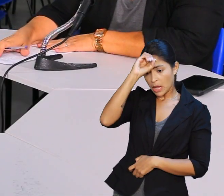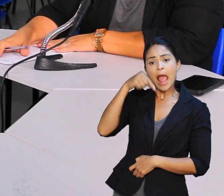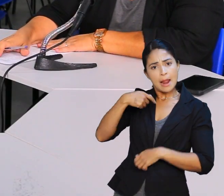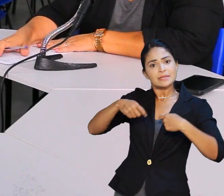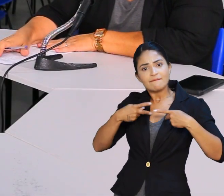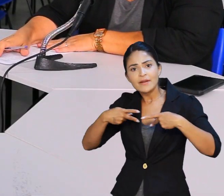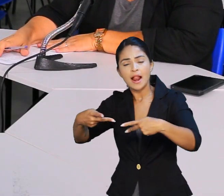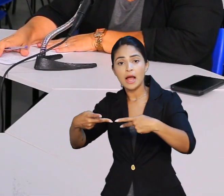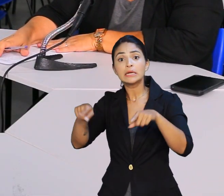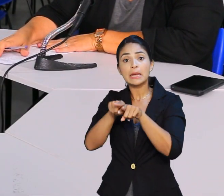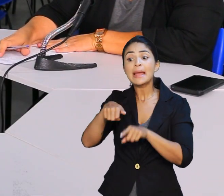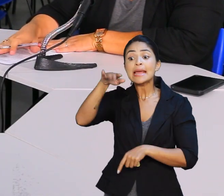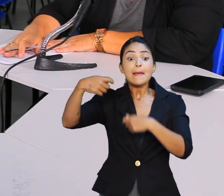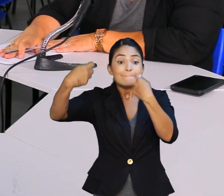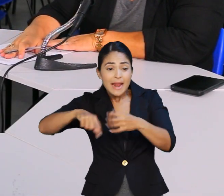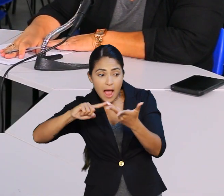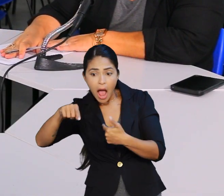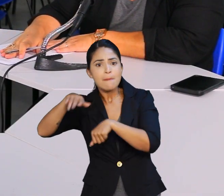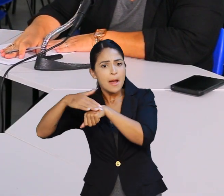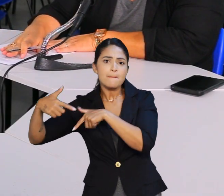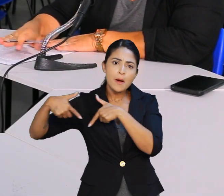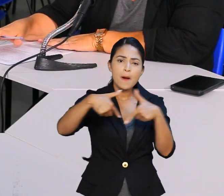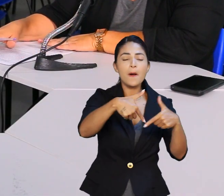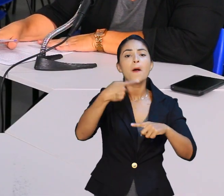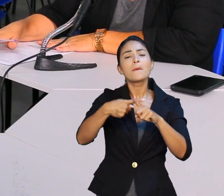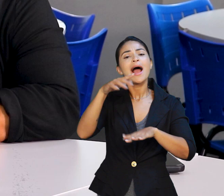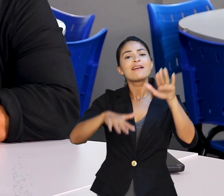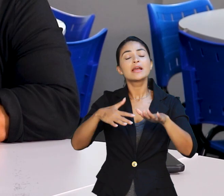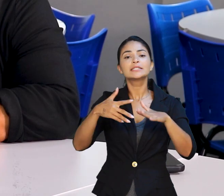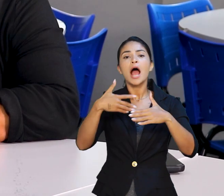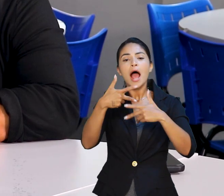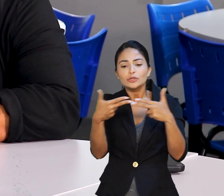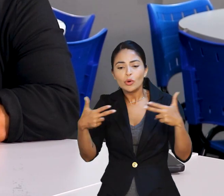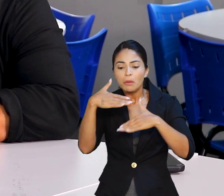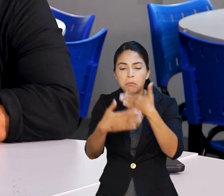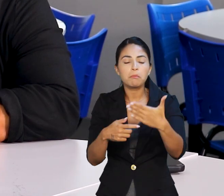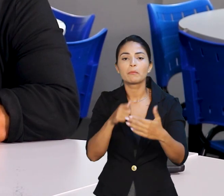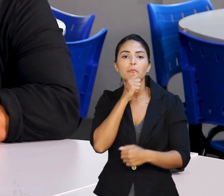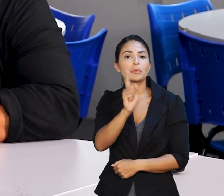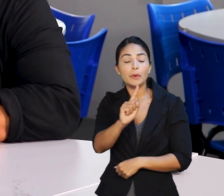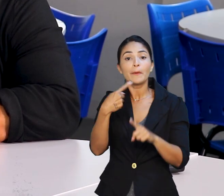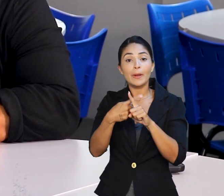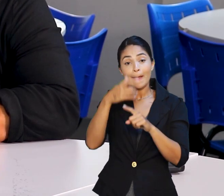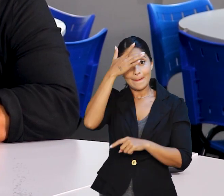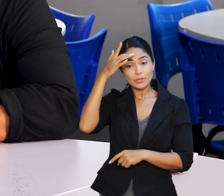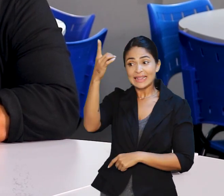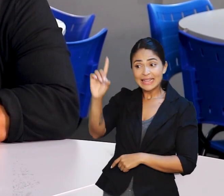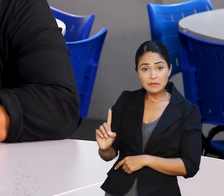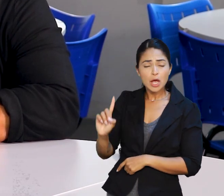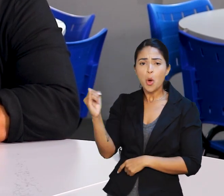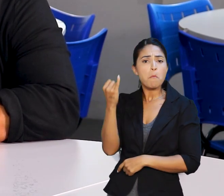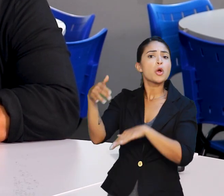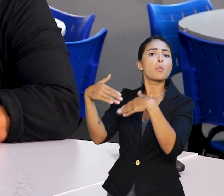precisa dizer o que precisa. Exato. Porque muitas vezes as coisas ficam estagnadas porque a pessoa com deficiência, seja lá a deficiência que for,